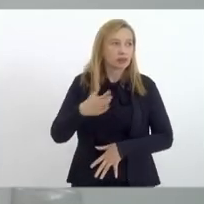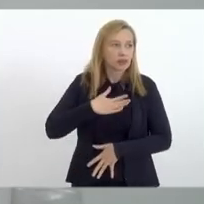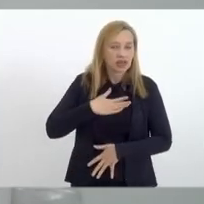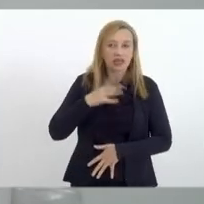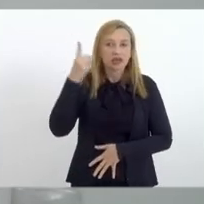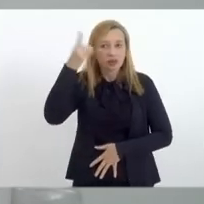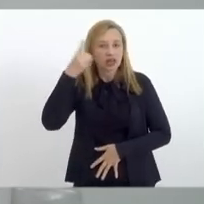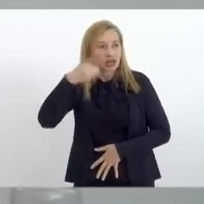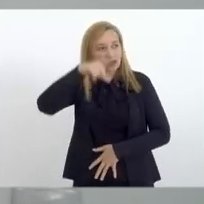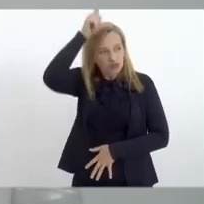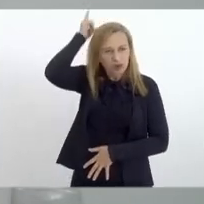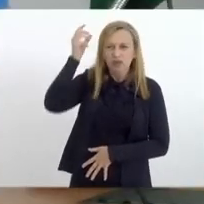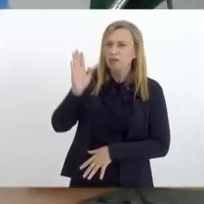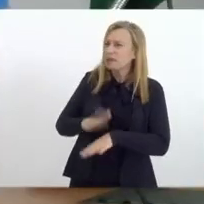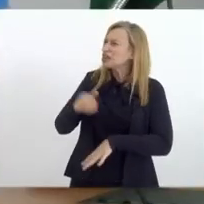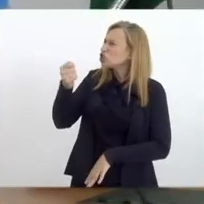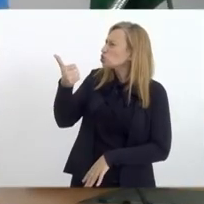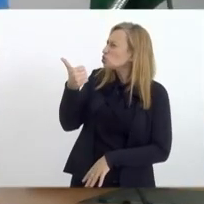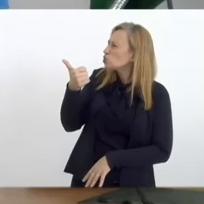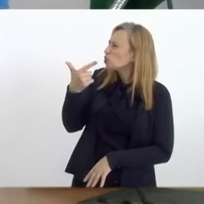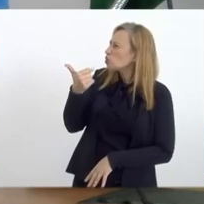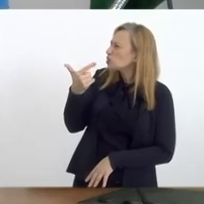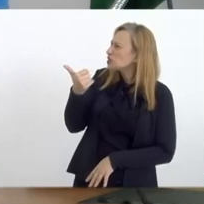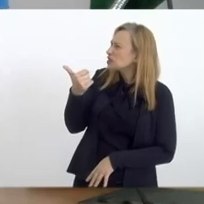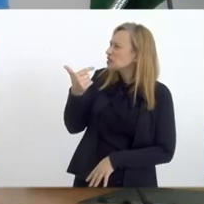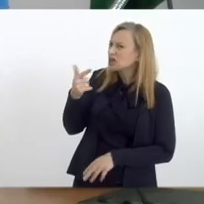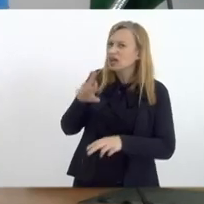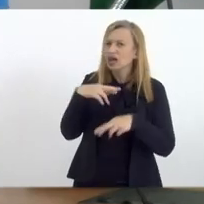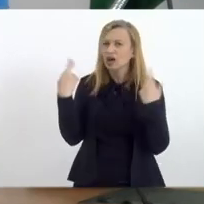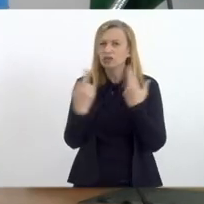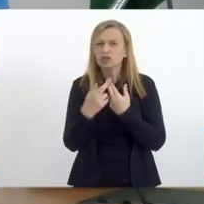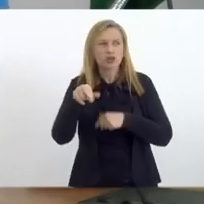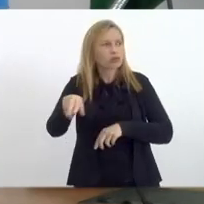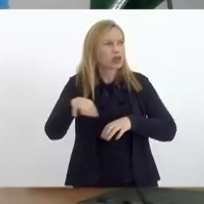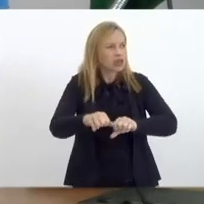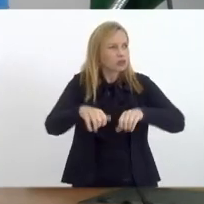mais de 12 audiências, né, deputado? Mais de 12 audiências no plenário. Muitas audiências, às vezes,